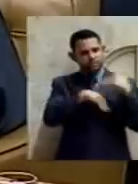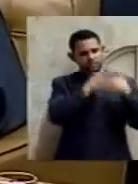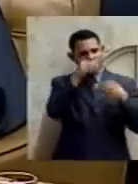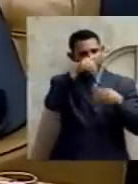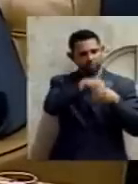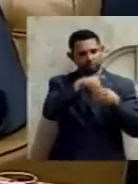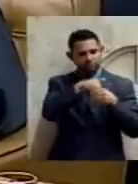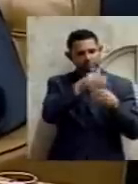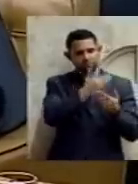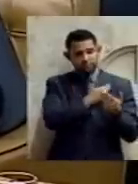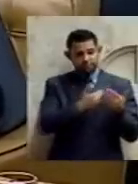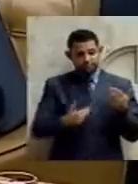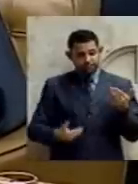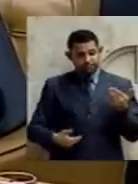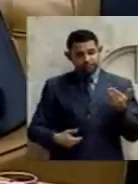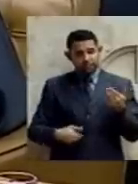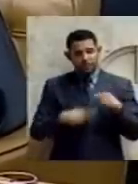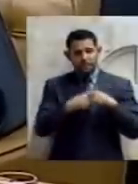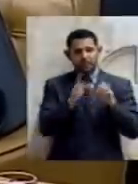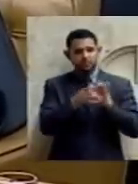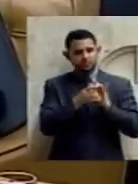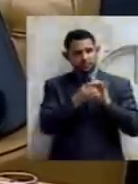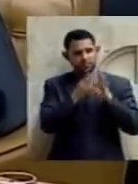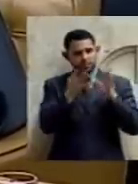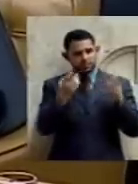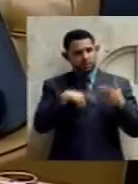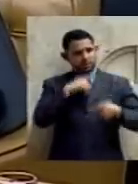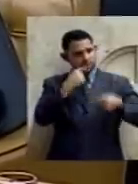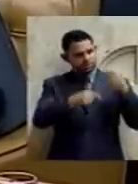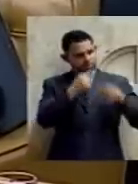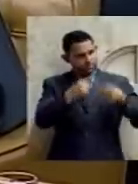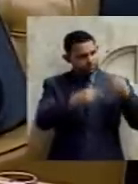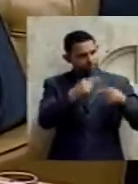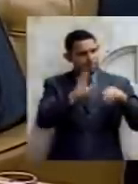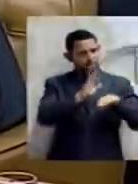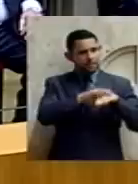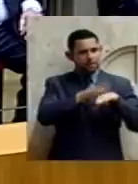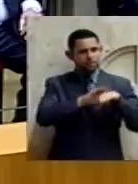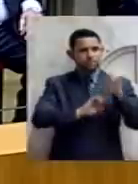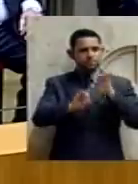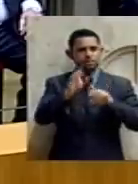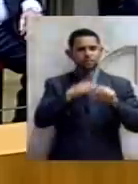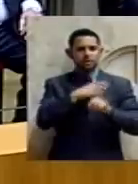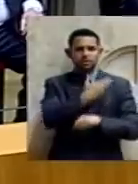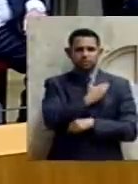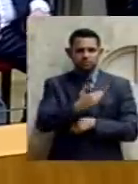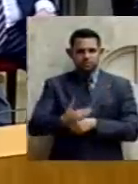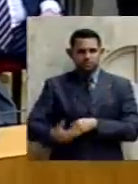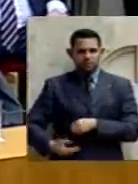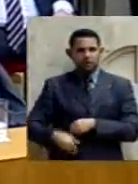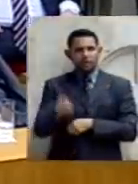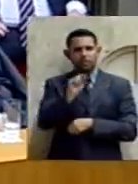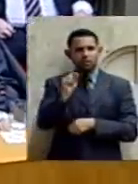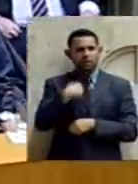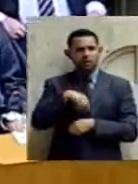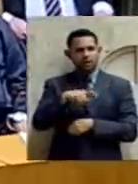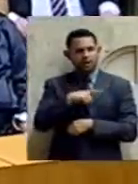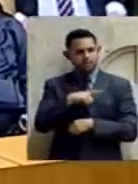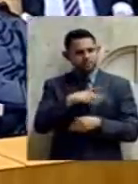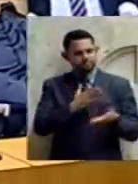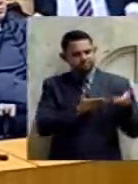Corte. Mais do que pluralizar os debates e oxigenar a interpretação constitucional, essa